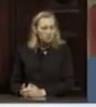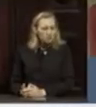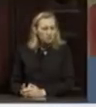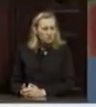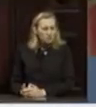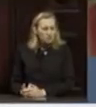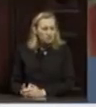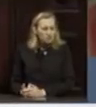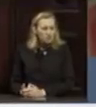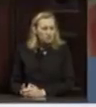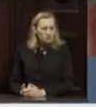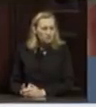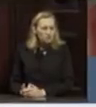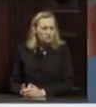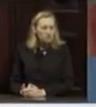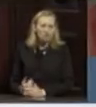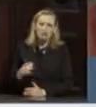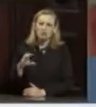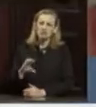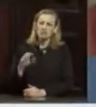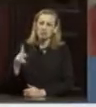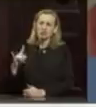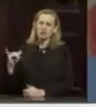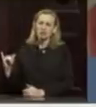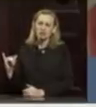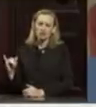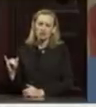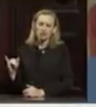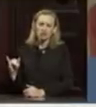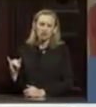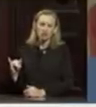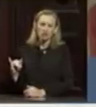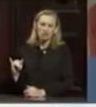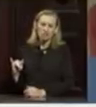E presidi CPIs, enfim, foi bastante